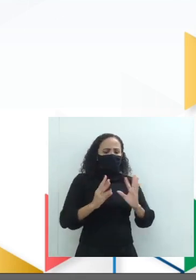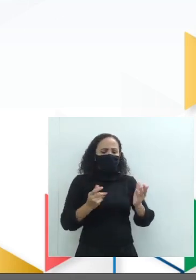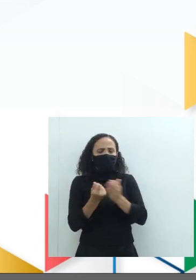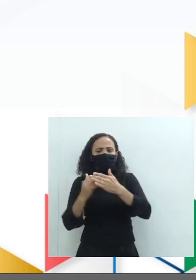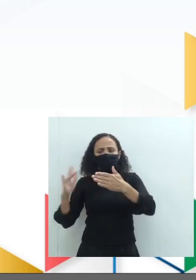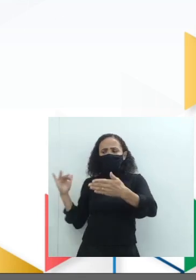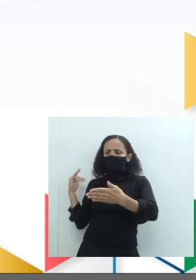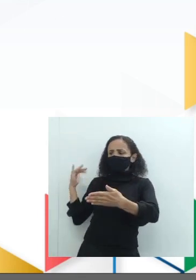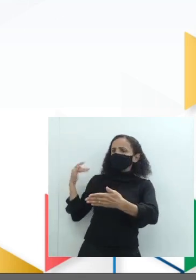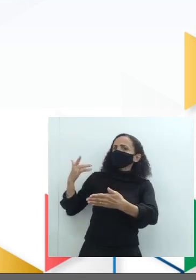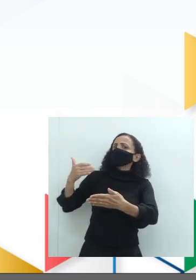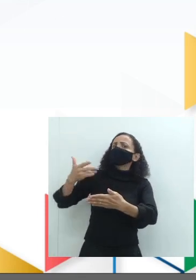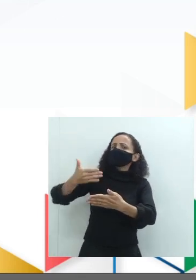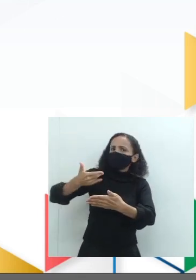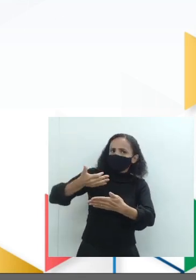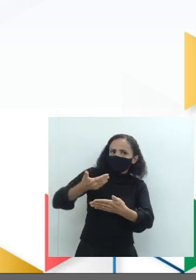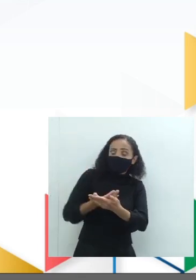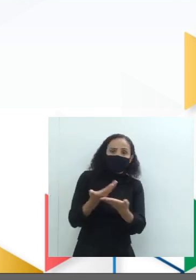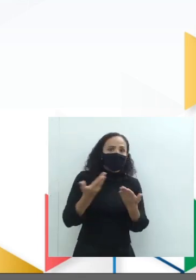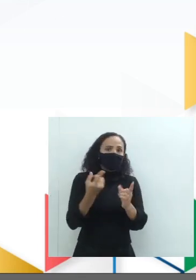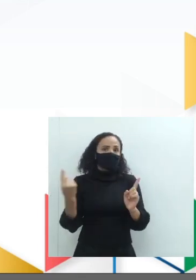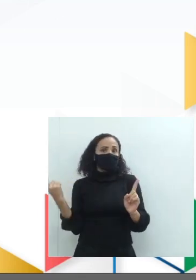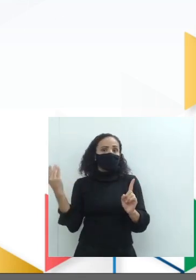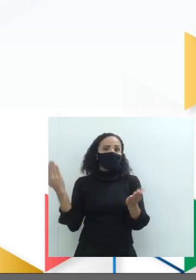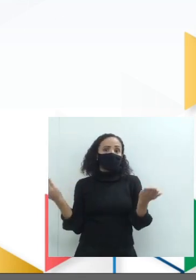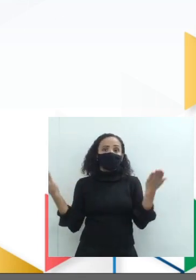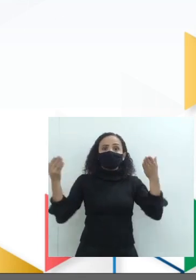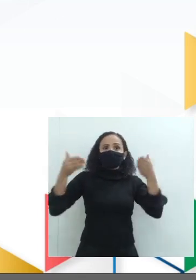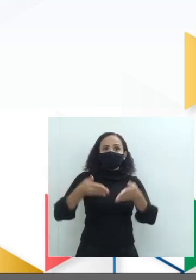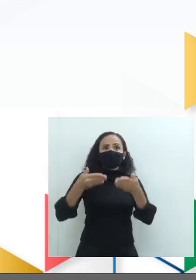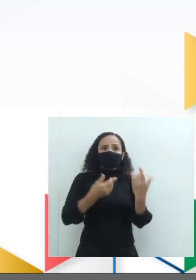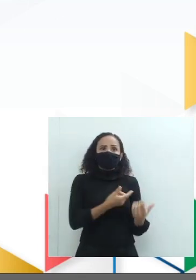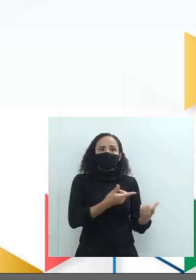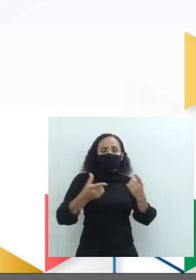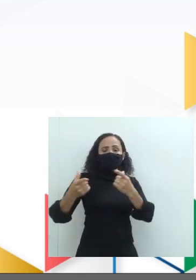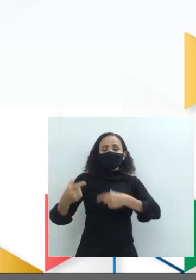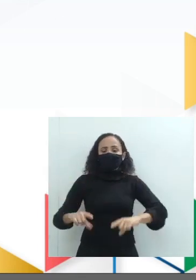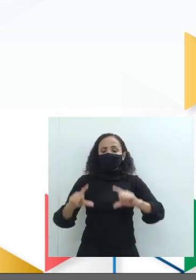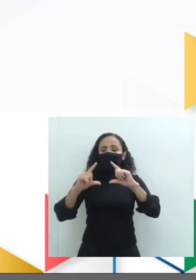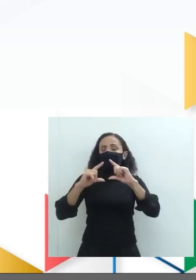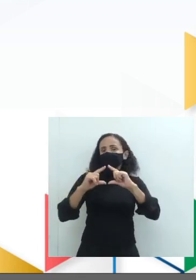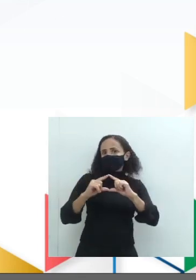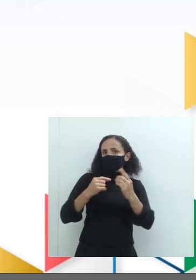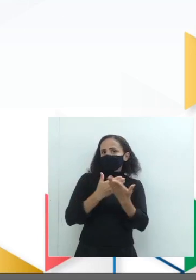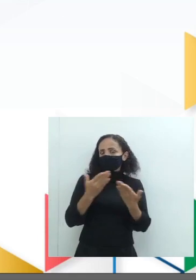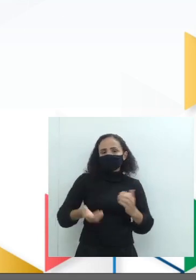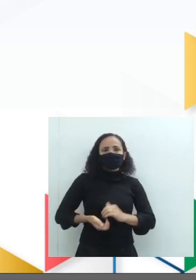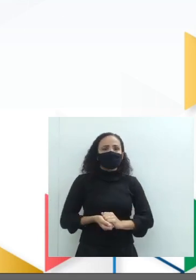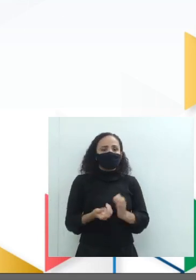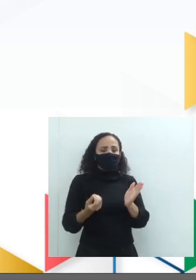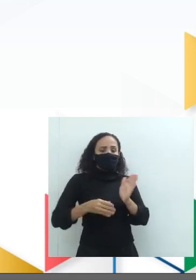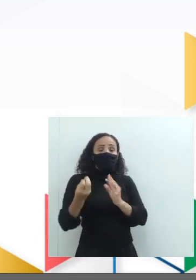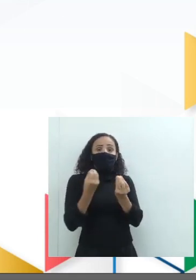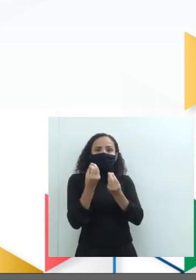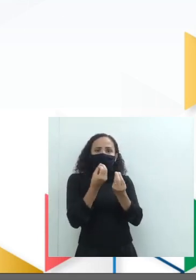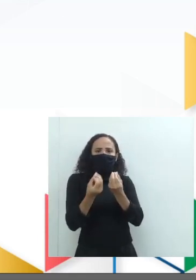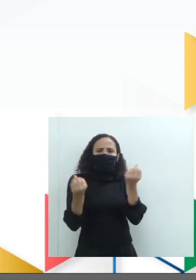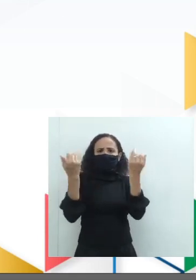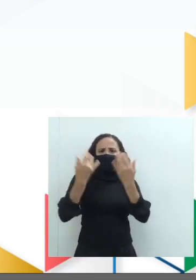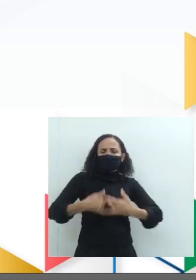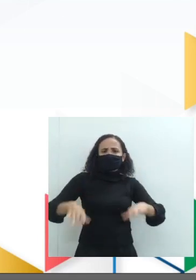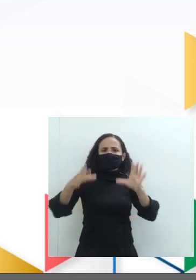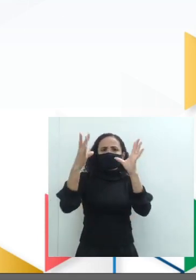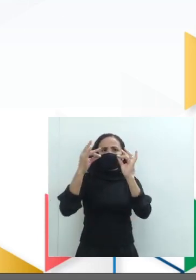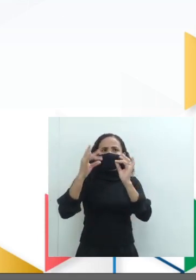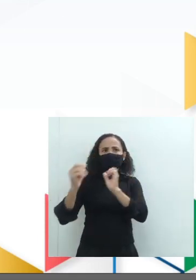aulas anteriores, aí eu vou chamar a atenção para vocês nessa ideia de triângulos, tá? Bom, ele é um polígono especial, claro, mas